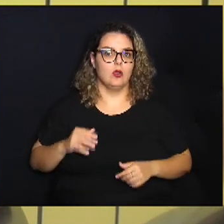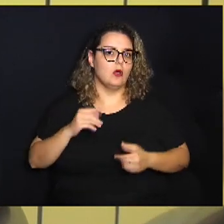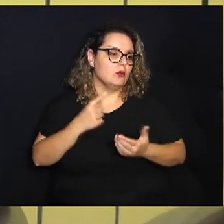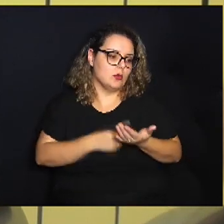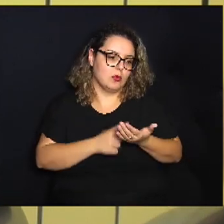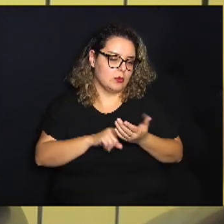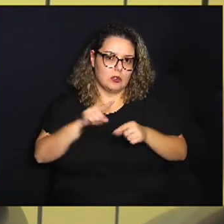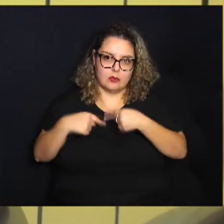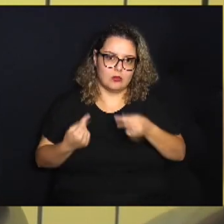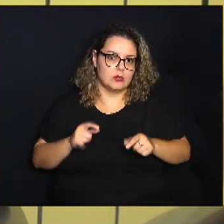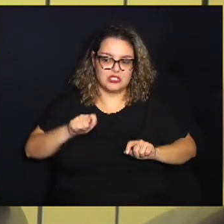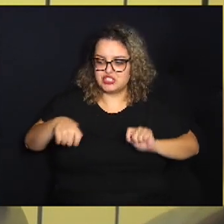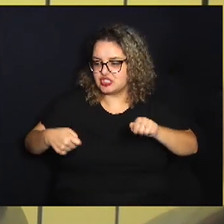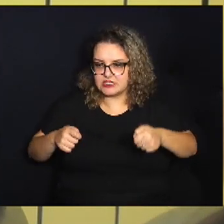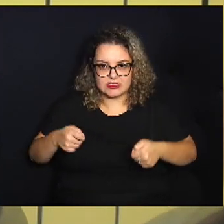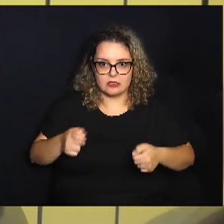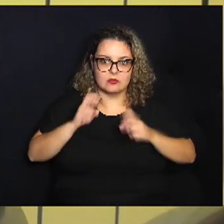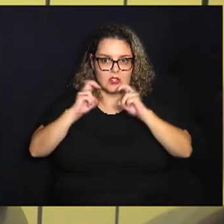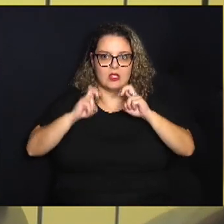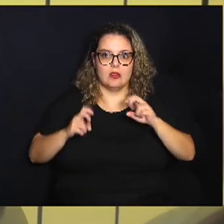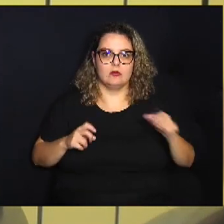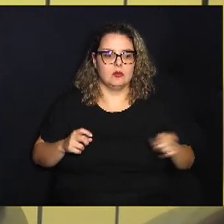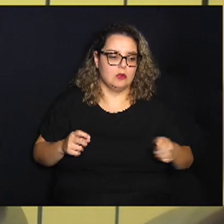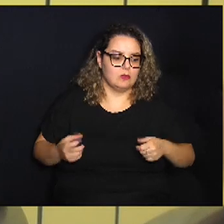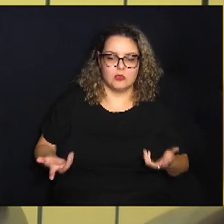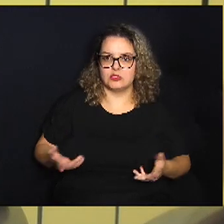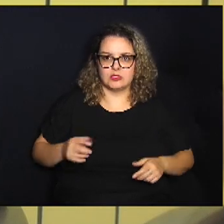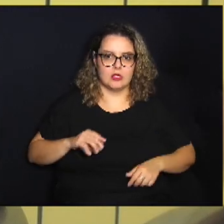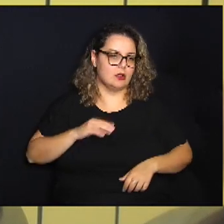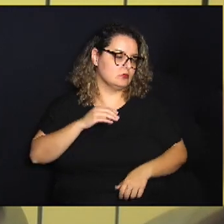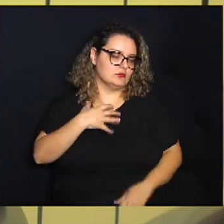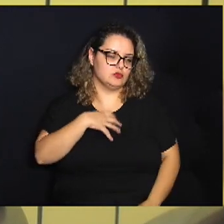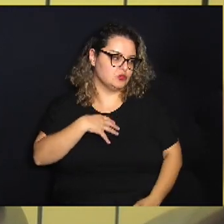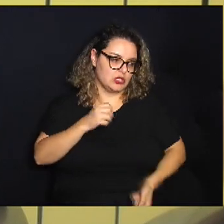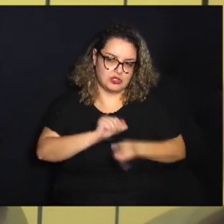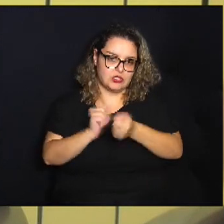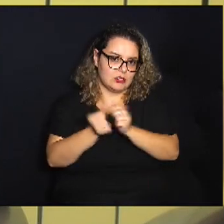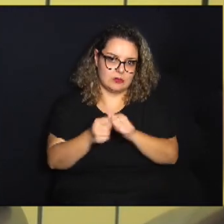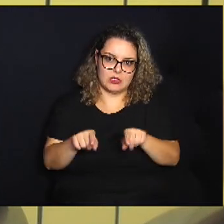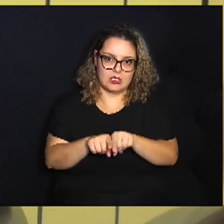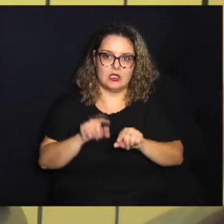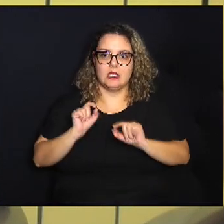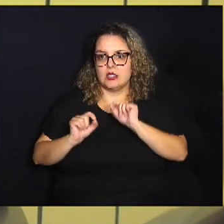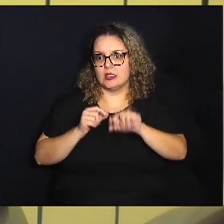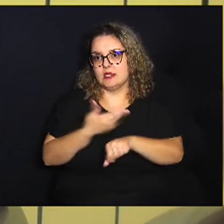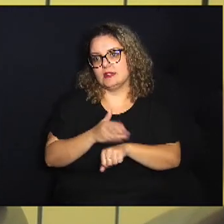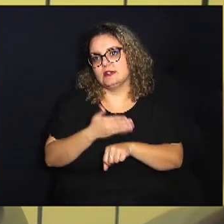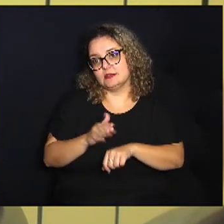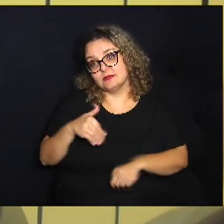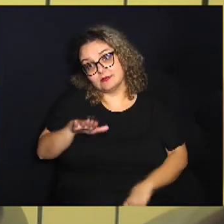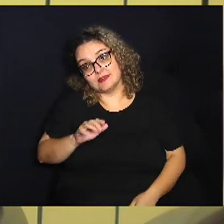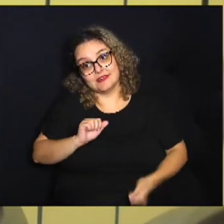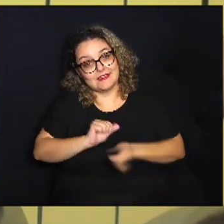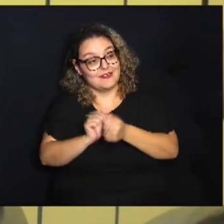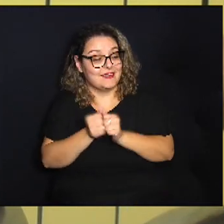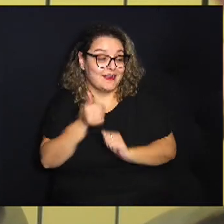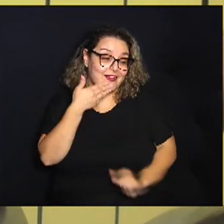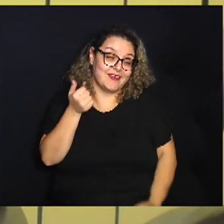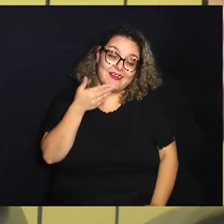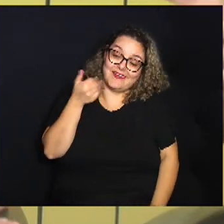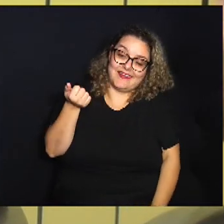de sinal, né? Não precisa gritar, pode puxar, enfim. Aí é uma forma de adaptação também. Quem treinar mais e se adaptar melhor, vai só melhor.